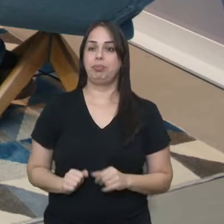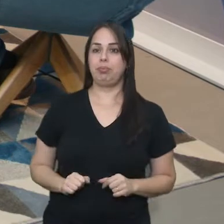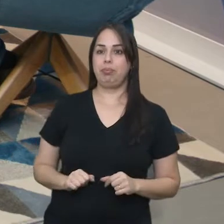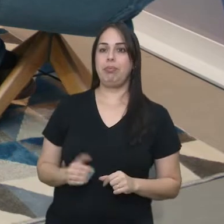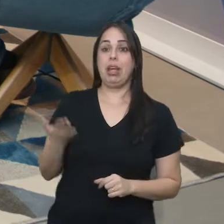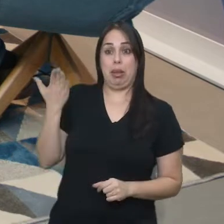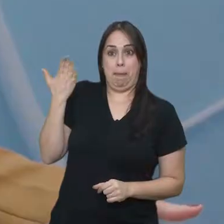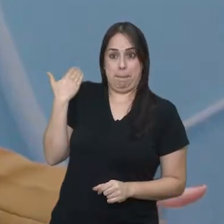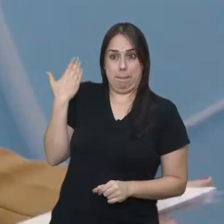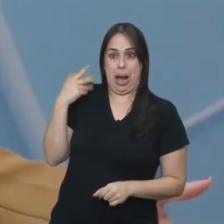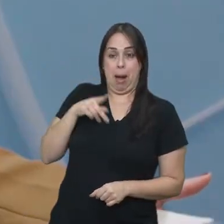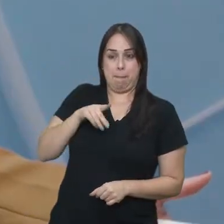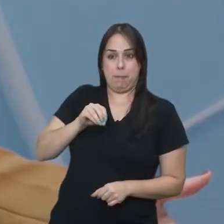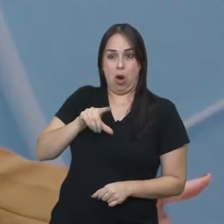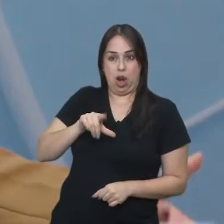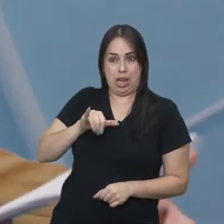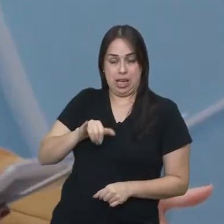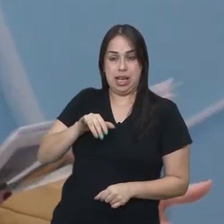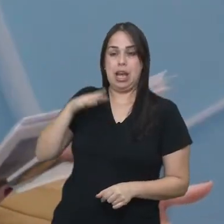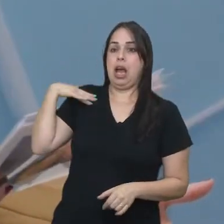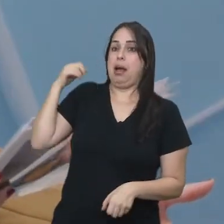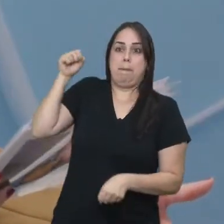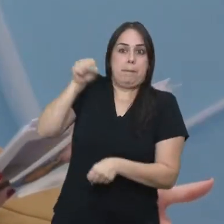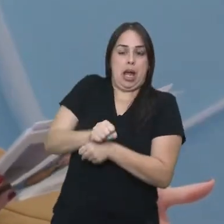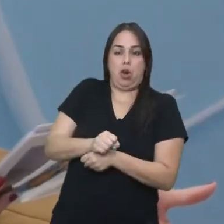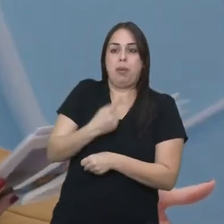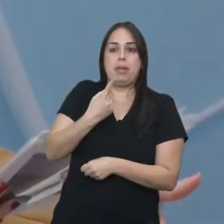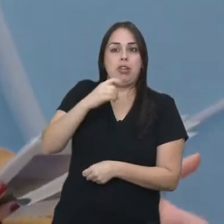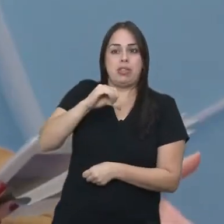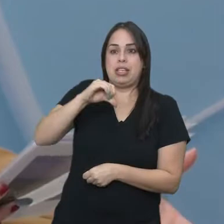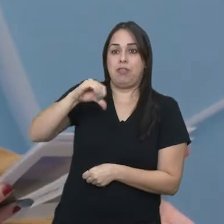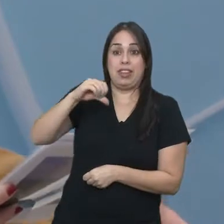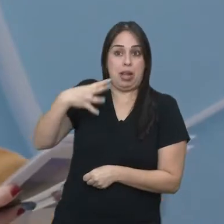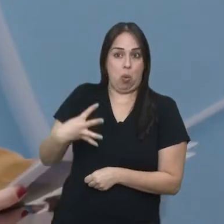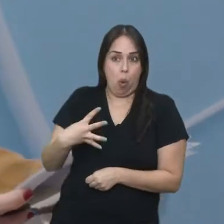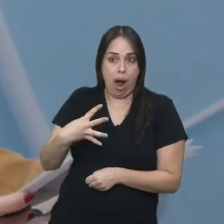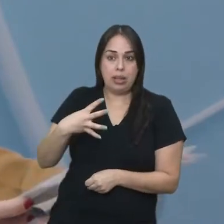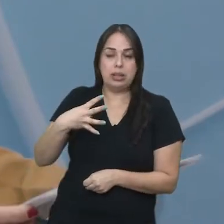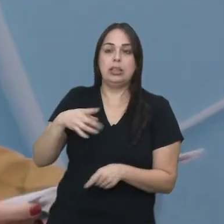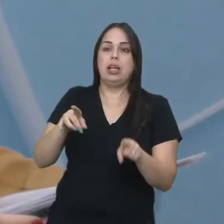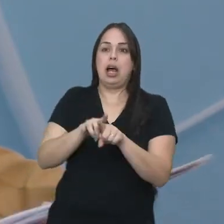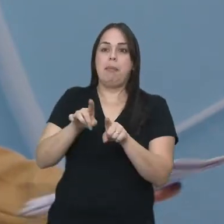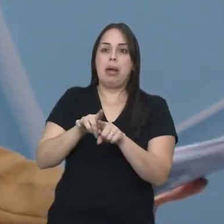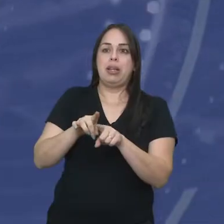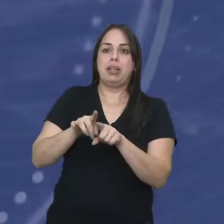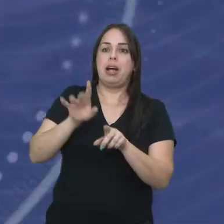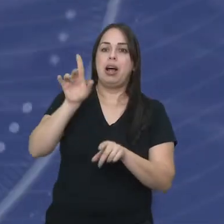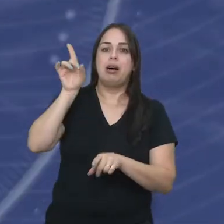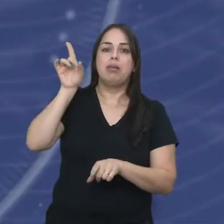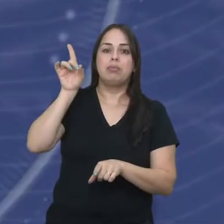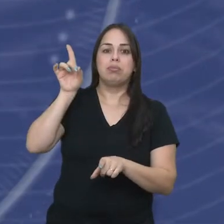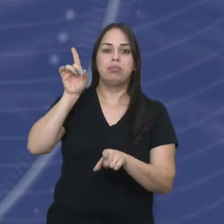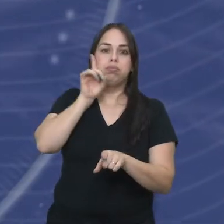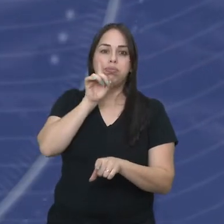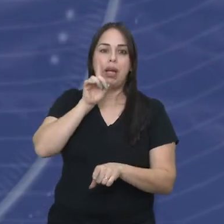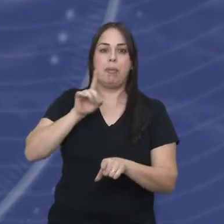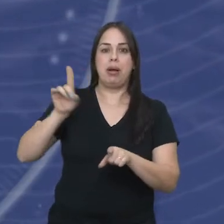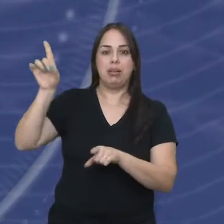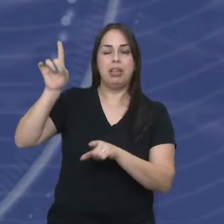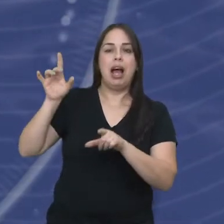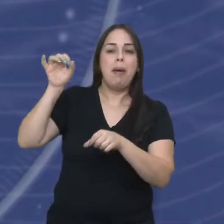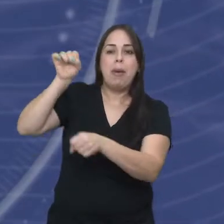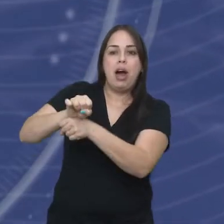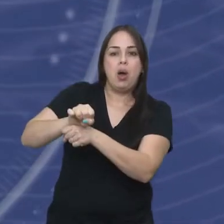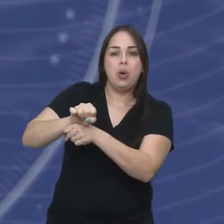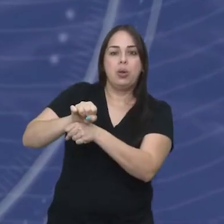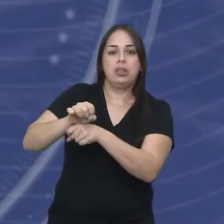foi erradicada oficialmente no Brasil em 94 pela Organização Pan-Americana de Saúde, mas agora, com esses dados